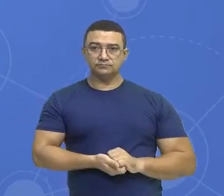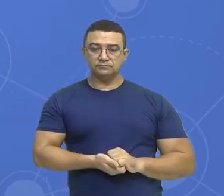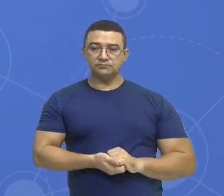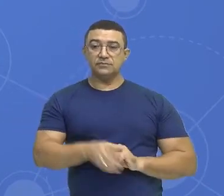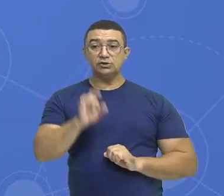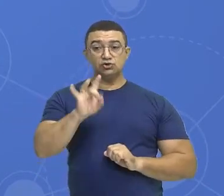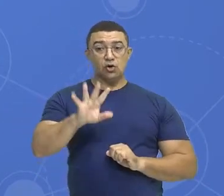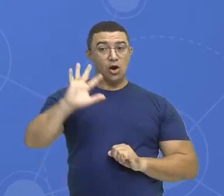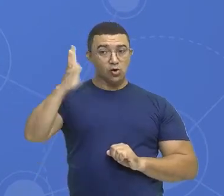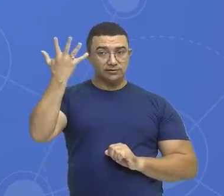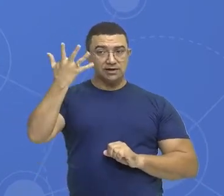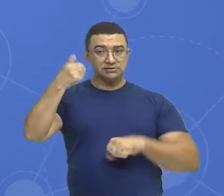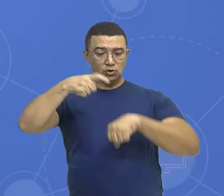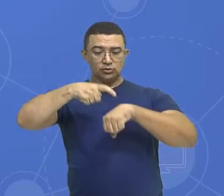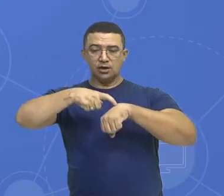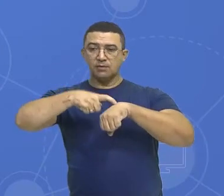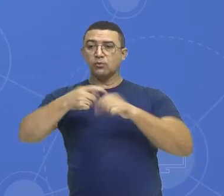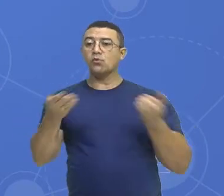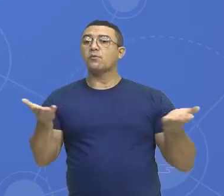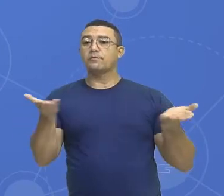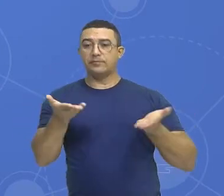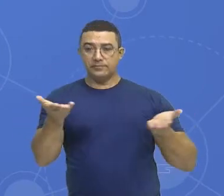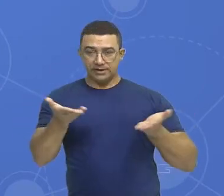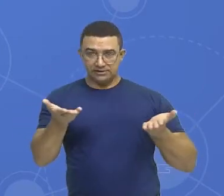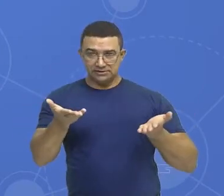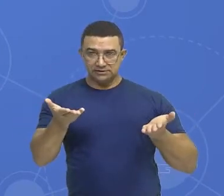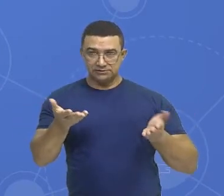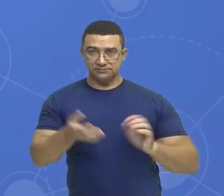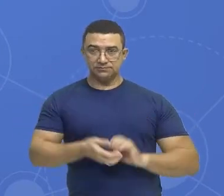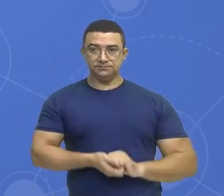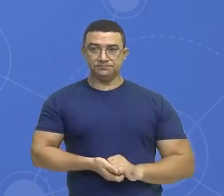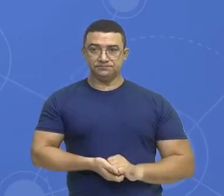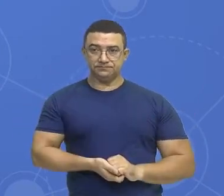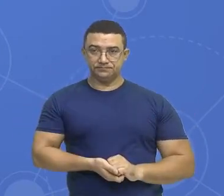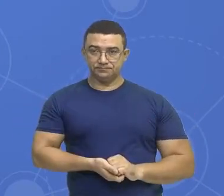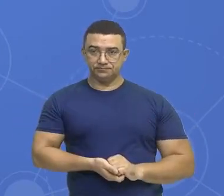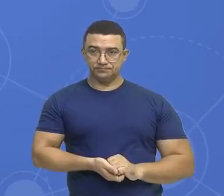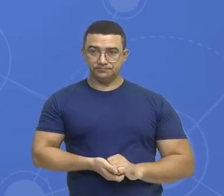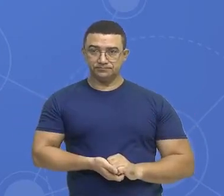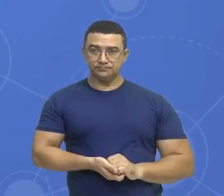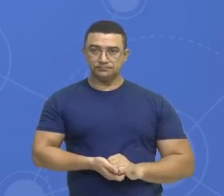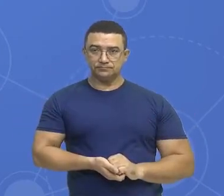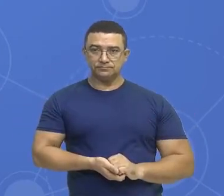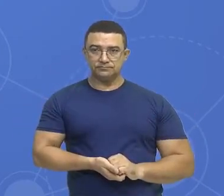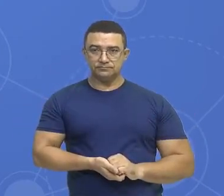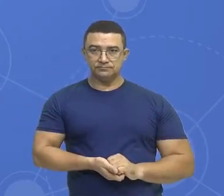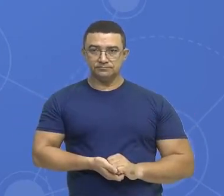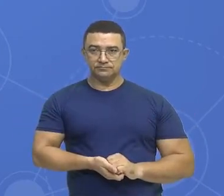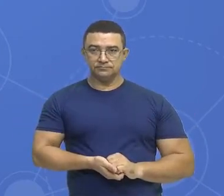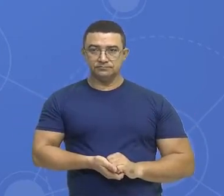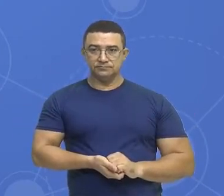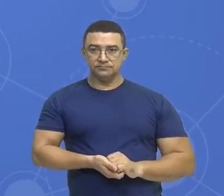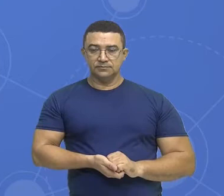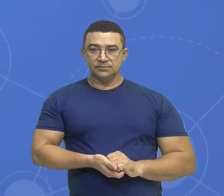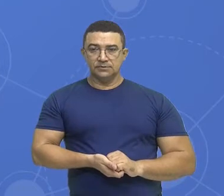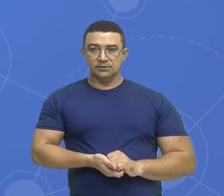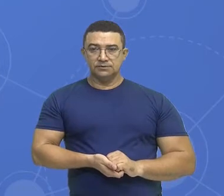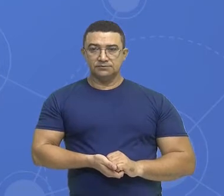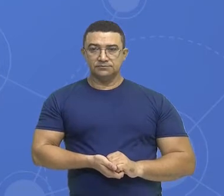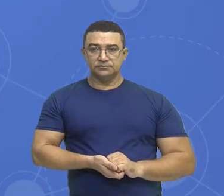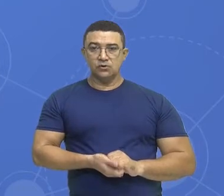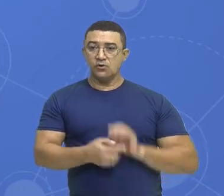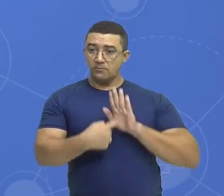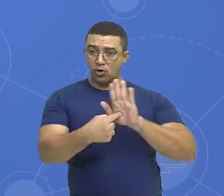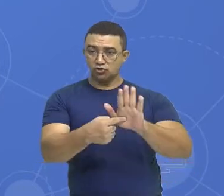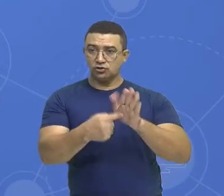presente, é bom que fique claro, eu devo utilizar, então, o does, ou seja, o do acrescido de ES. Como eu vou mostrar para